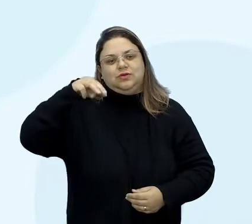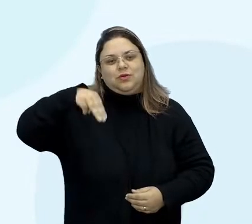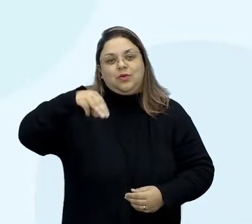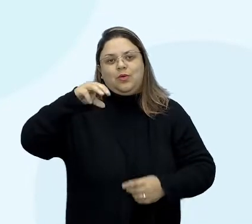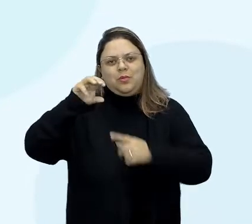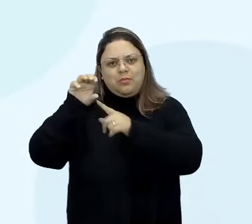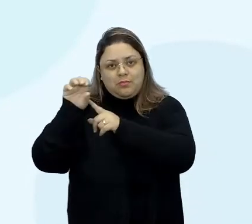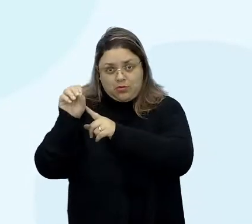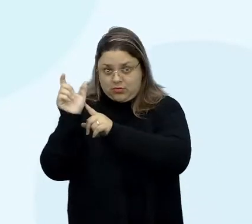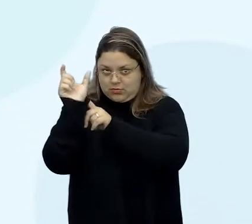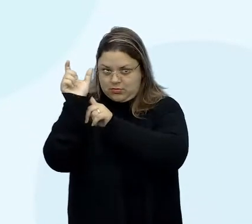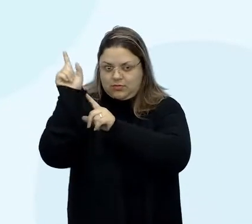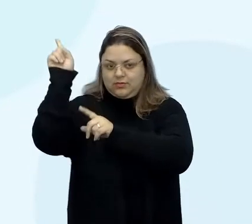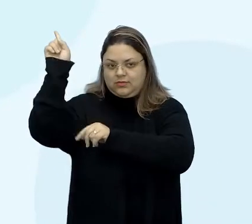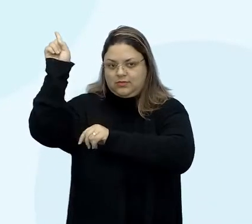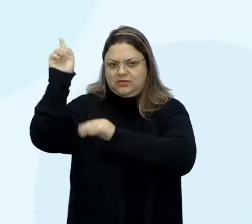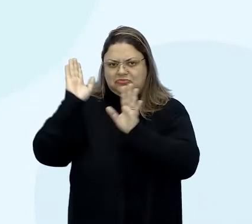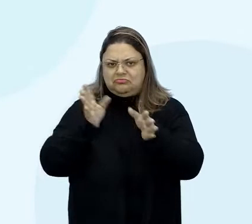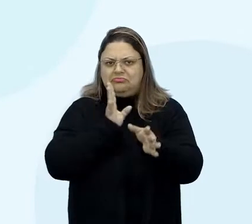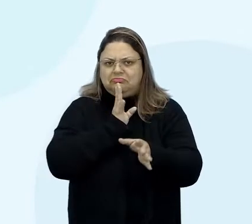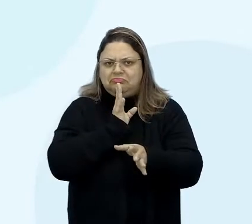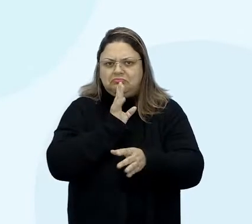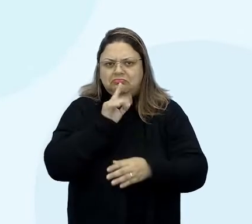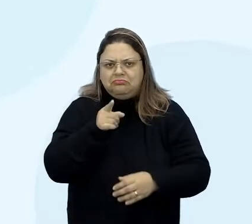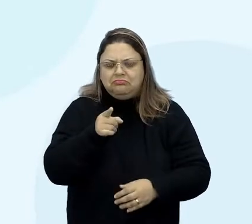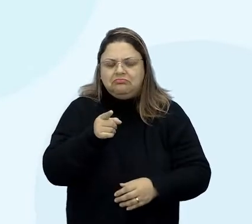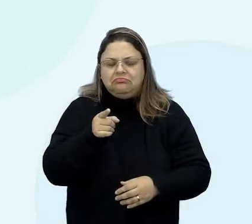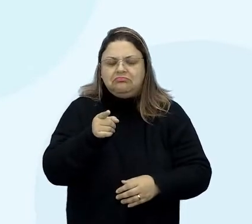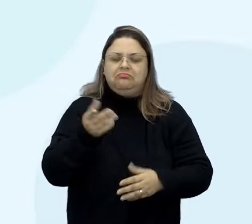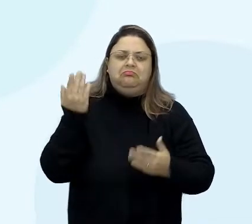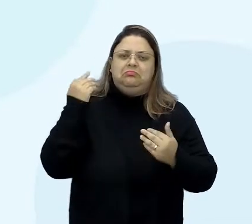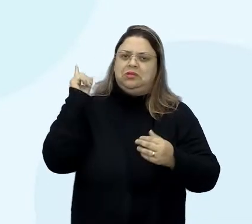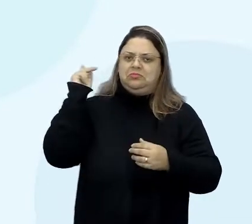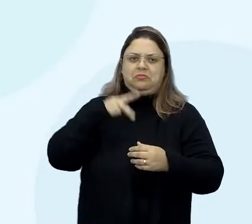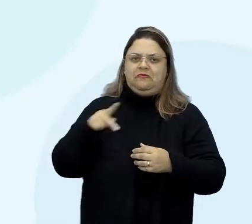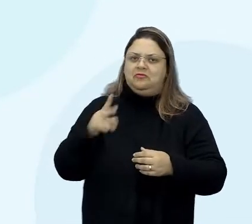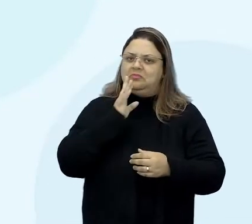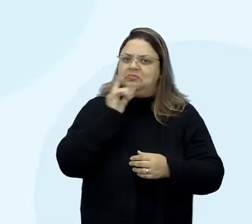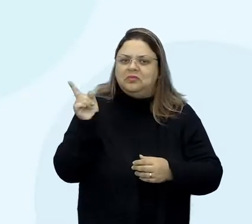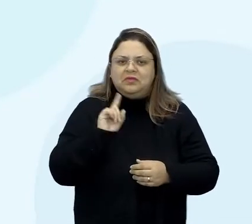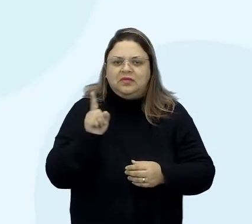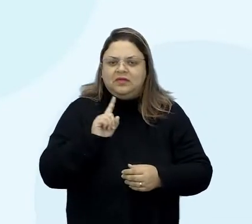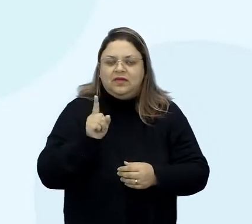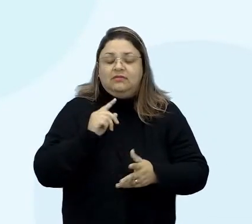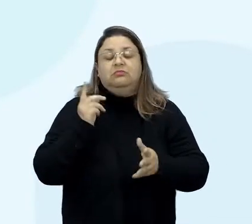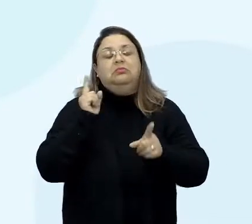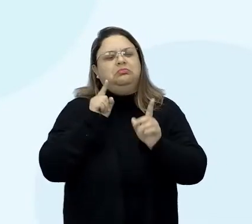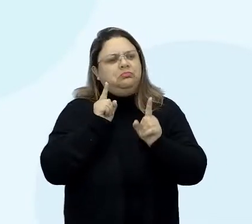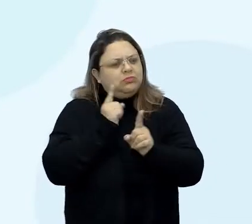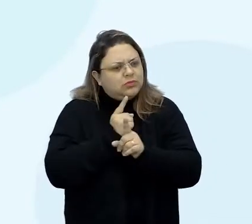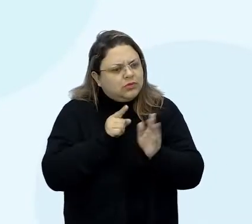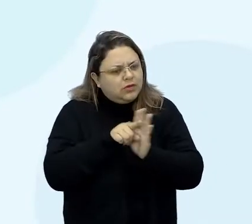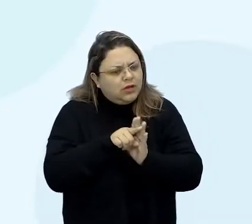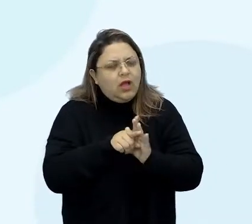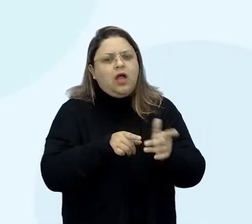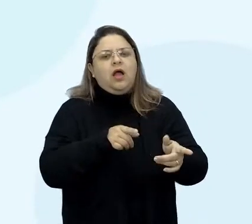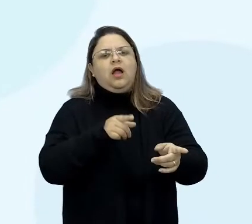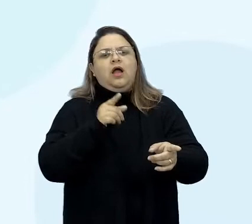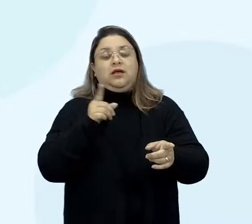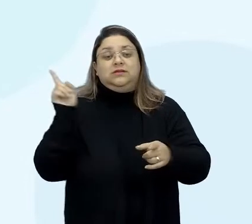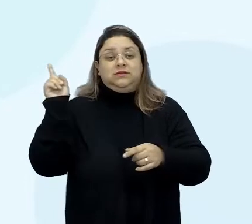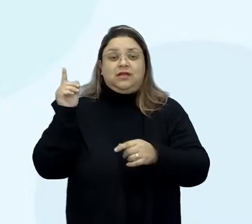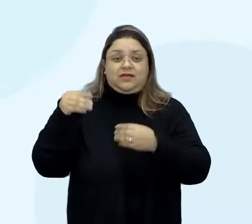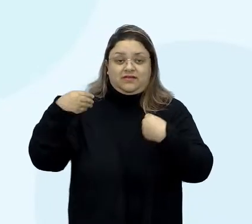revista Autismo? Eu não conhecia, fui conhecer quando fui fazer a pesquisa. Então, ela foi criada em abril